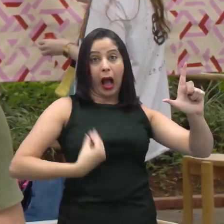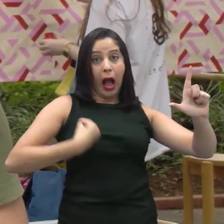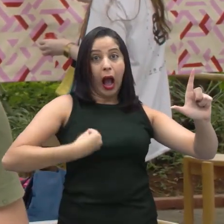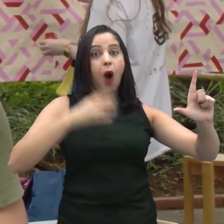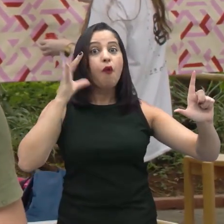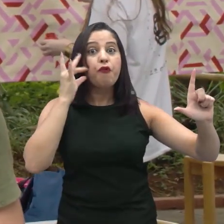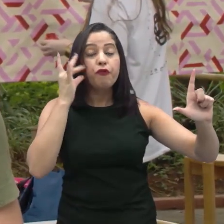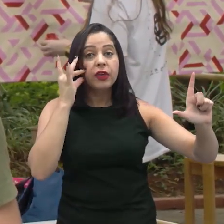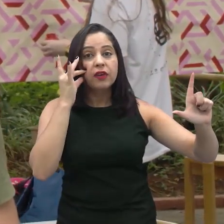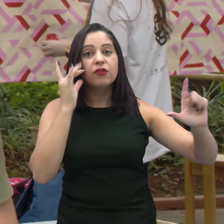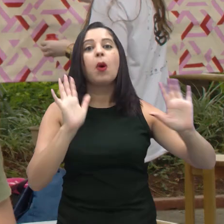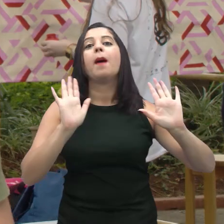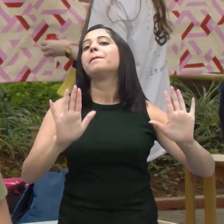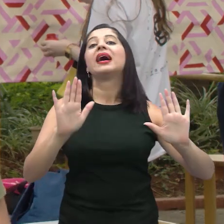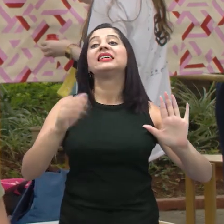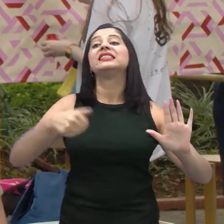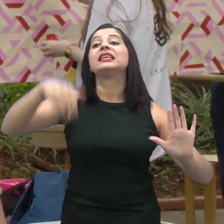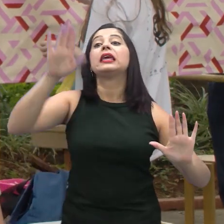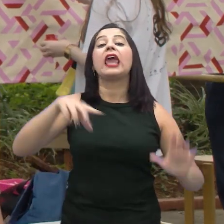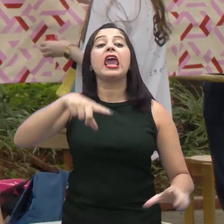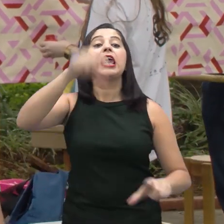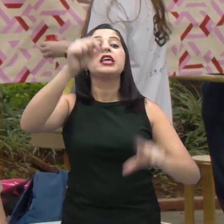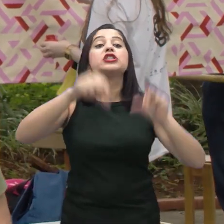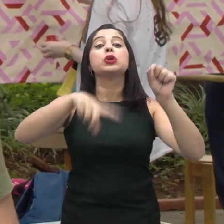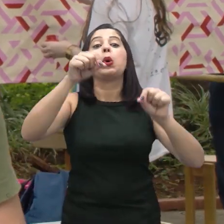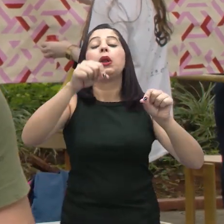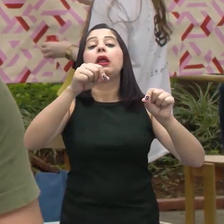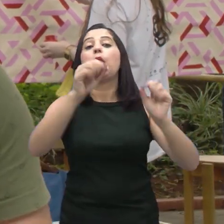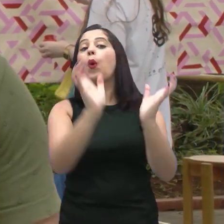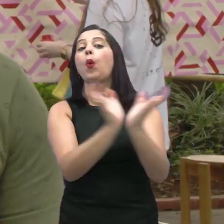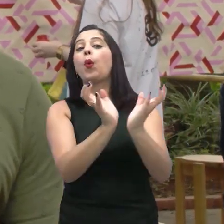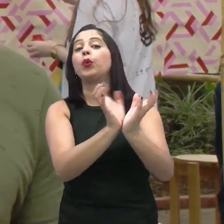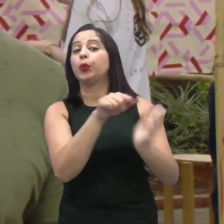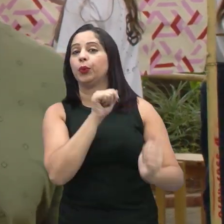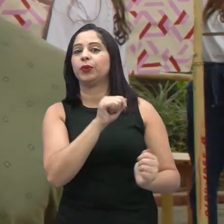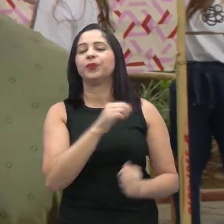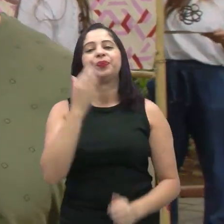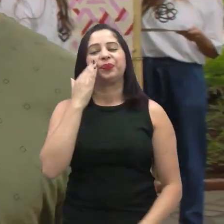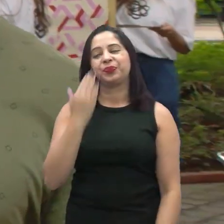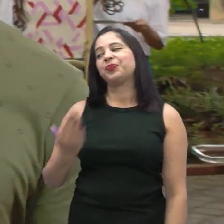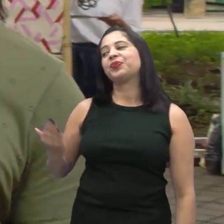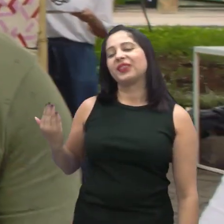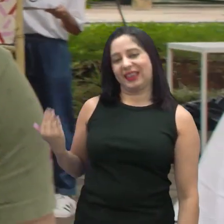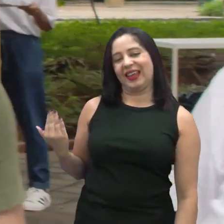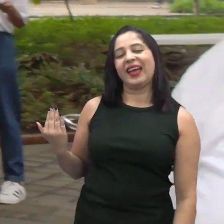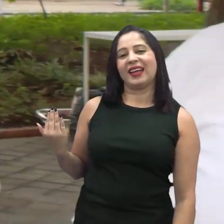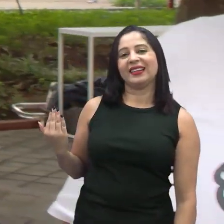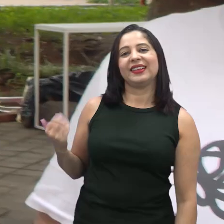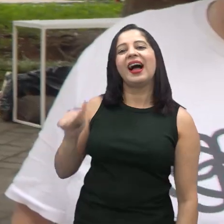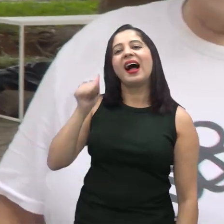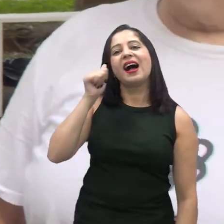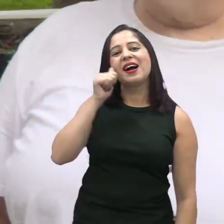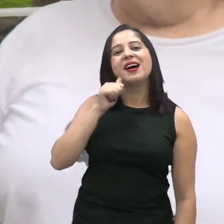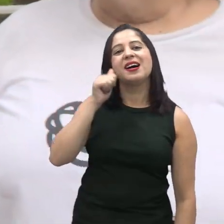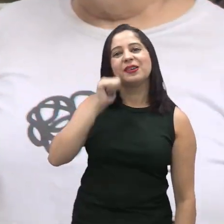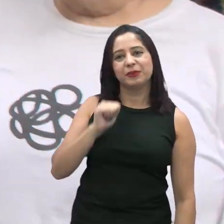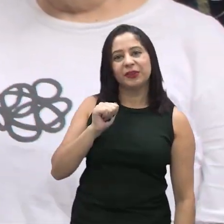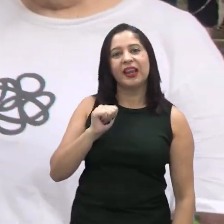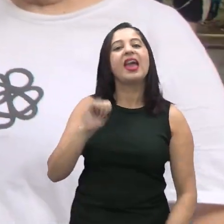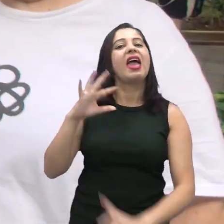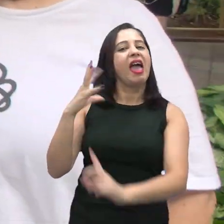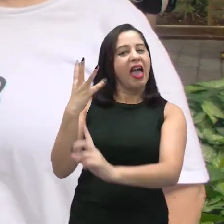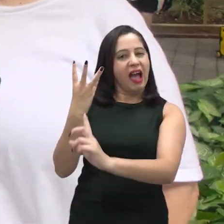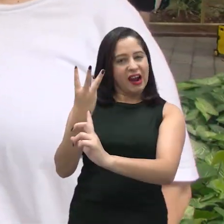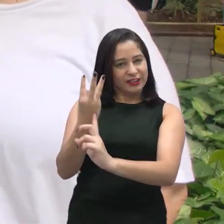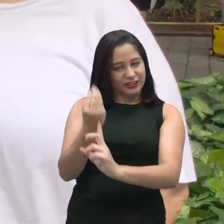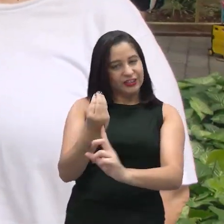para selecionar essa galera toda, precisa de um trabalho de uma equipe, né? Então a Pitil, que é a curadora do projeto, está aqui ao meu lado, é